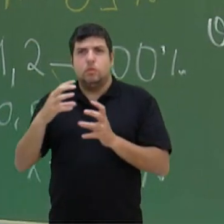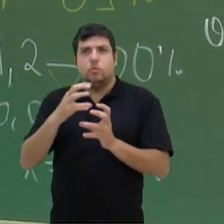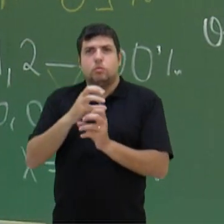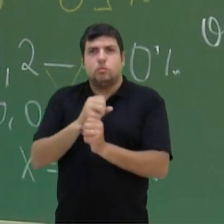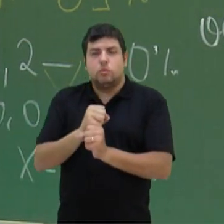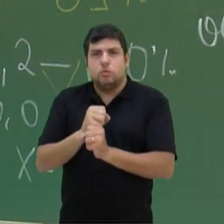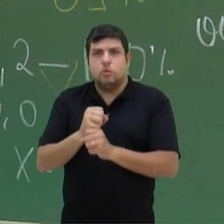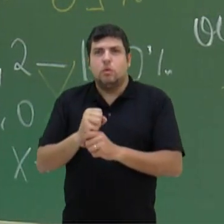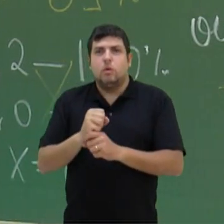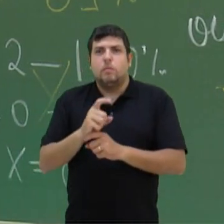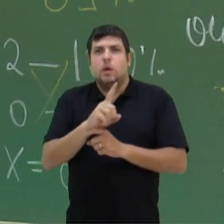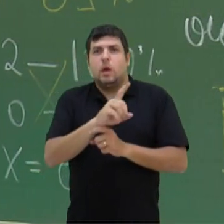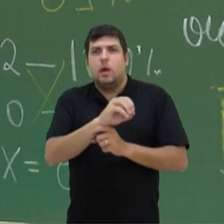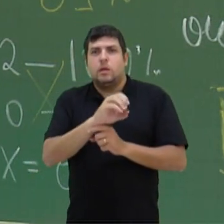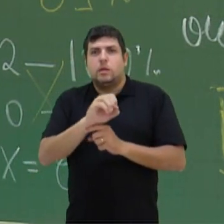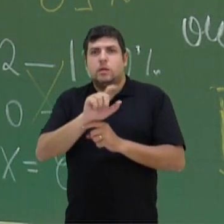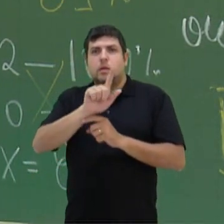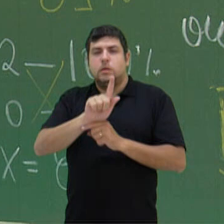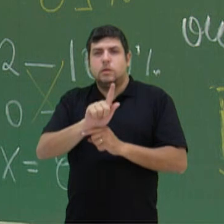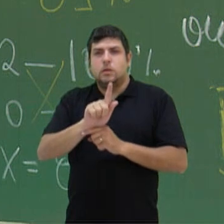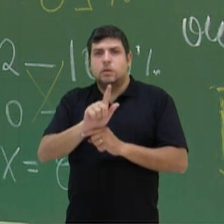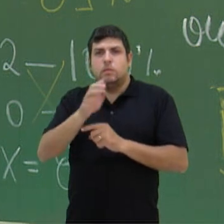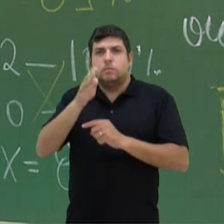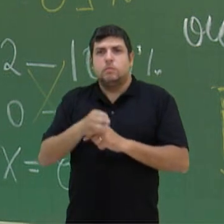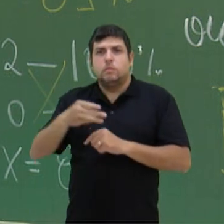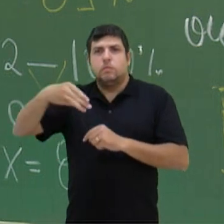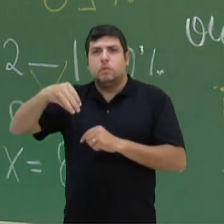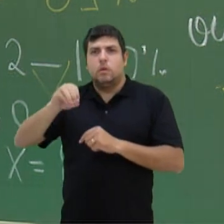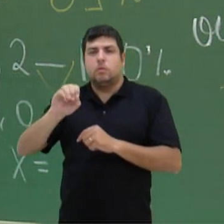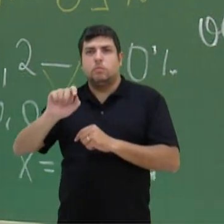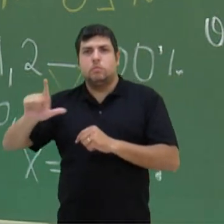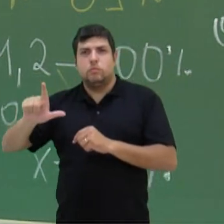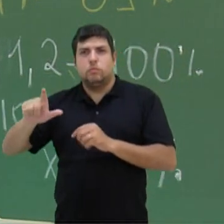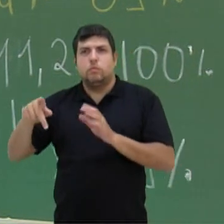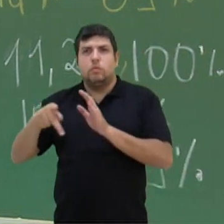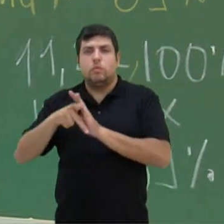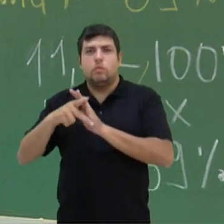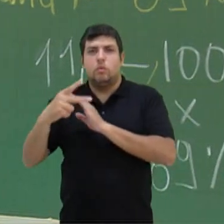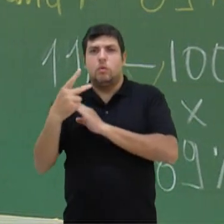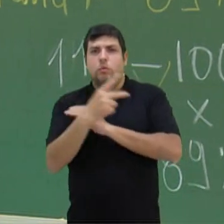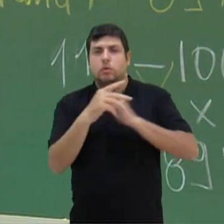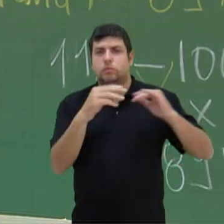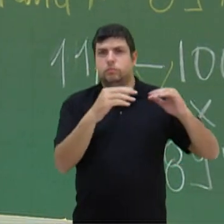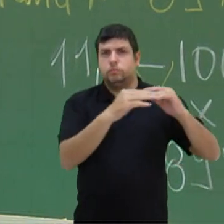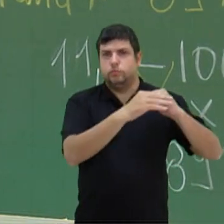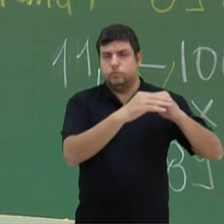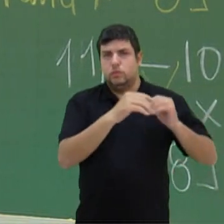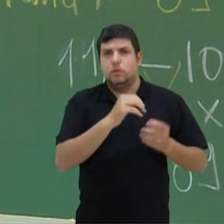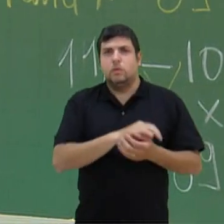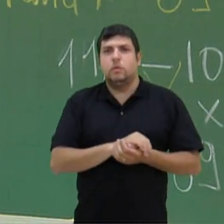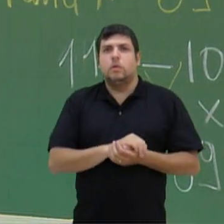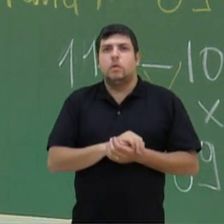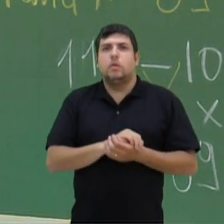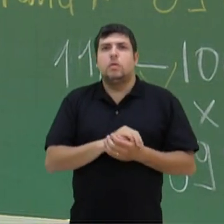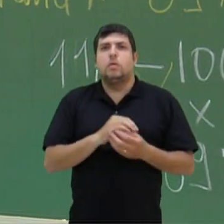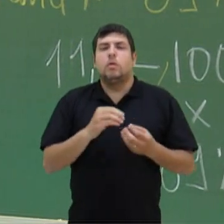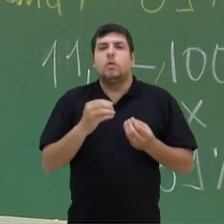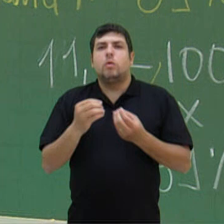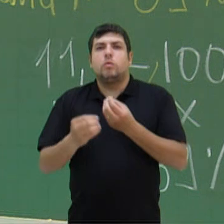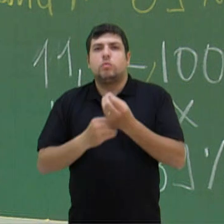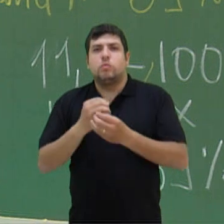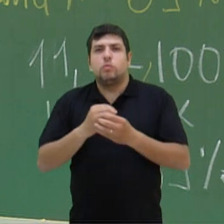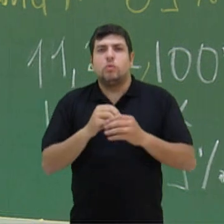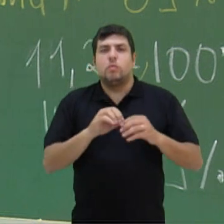100 gramas por mol, que é a massa molar dessa substância. Agora, o óxido de cálcio, 40 do